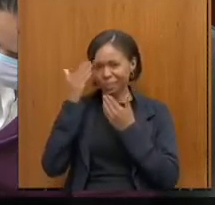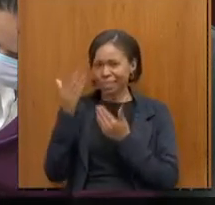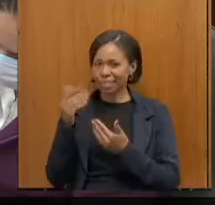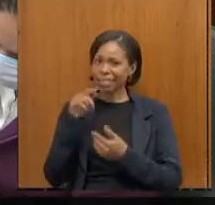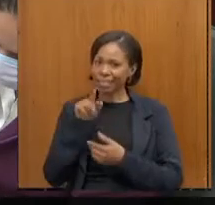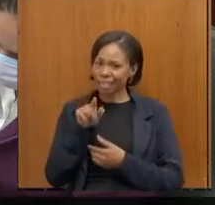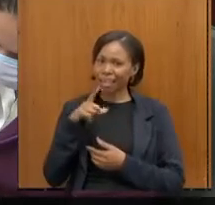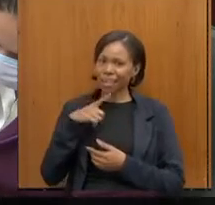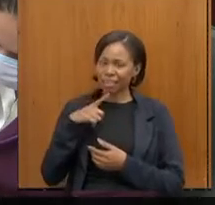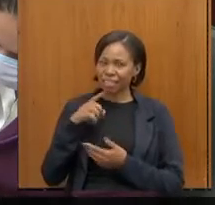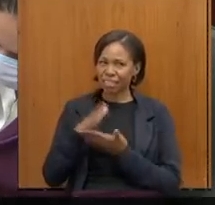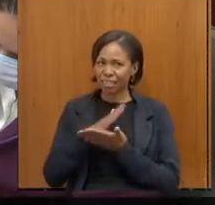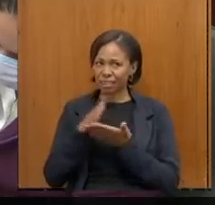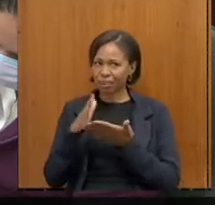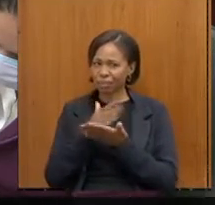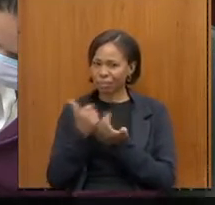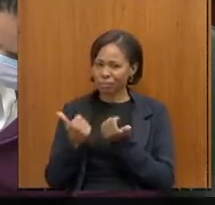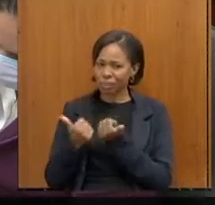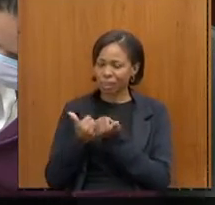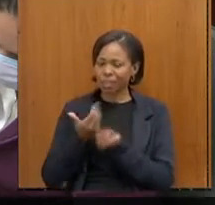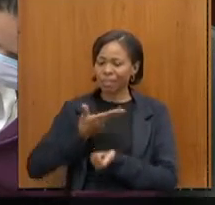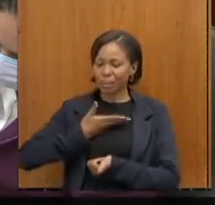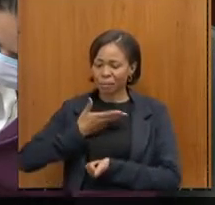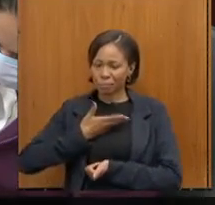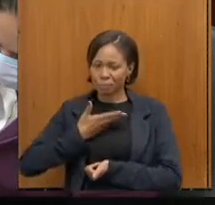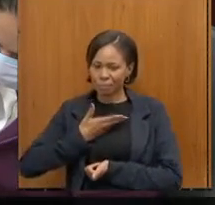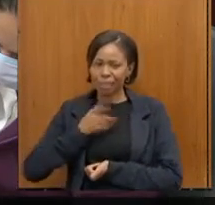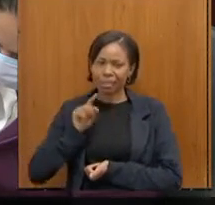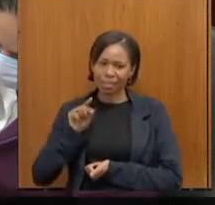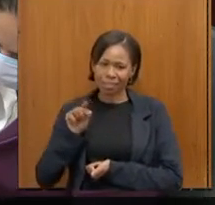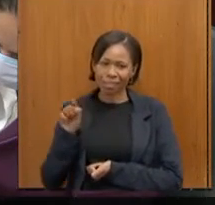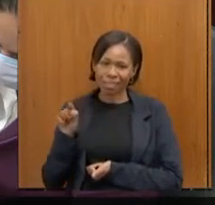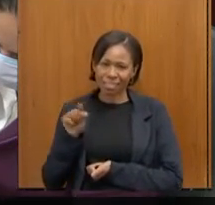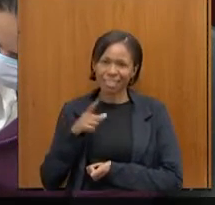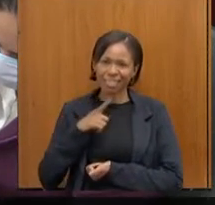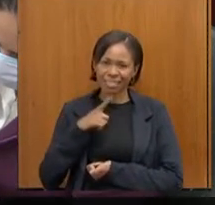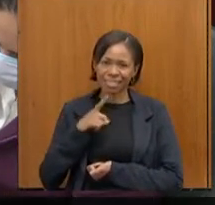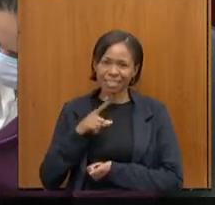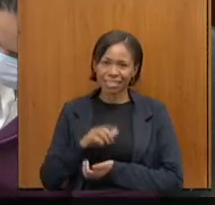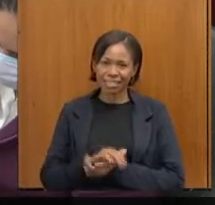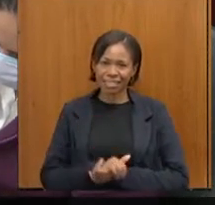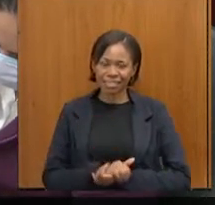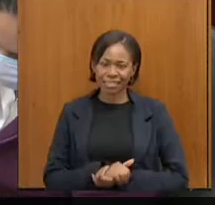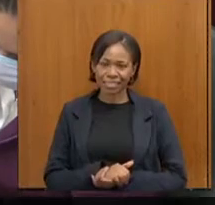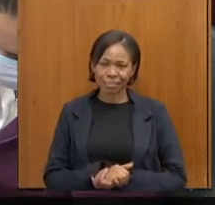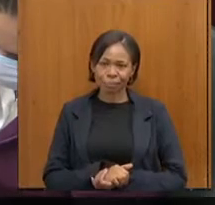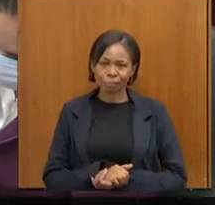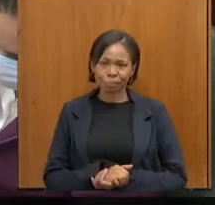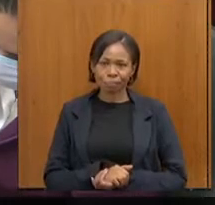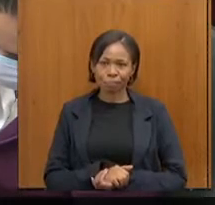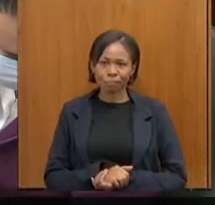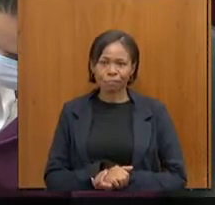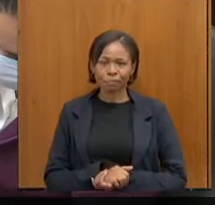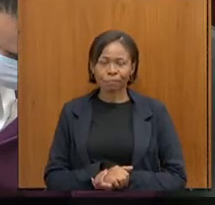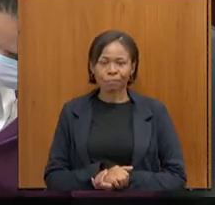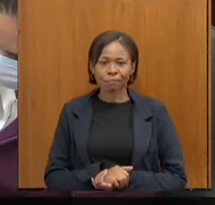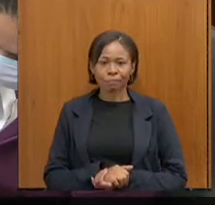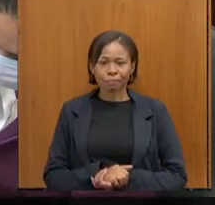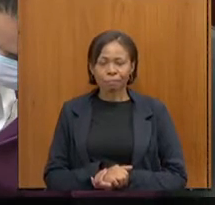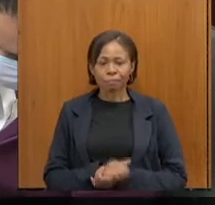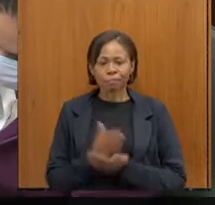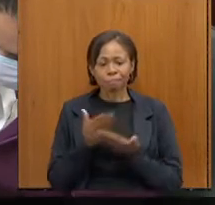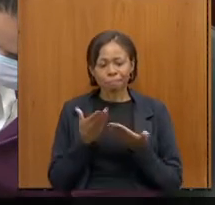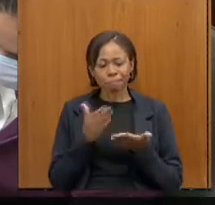apoiadores lá alguns a gente perde no meio do caminho mas faz parte né Tiago 1 e enfim